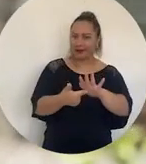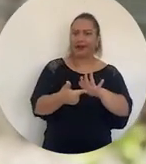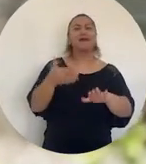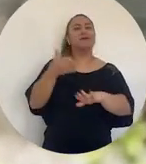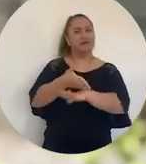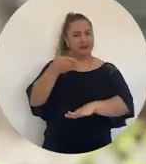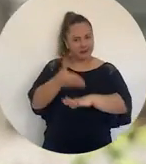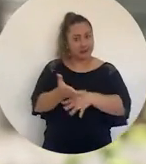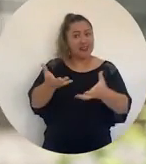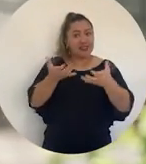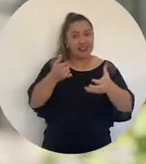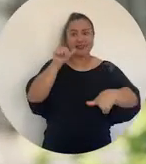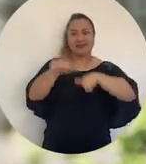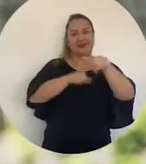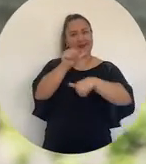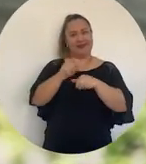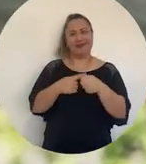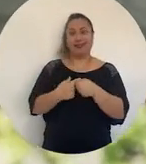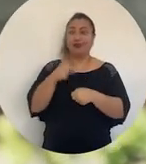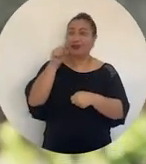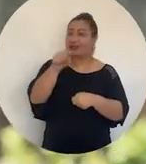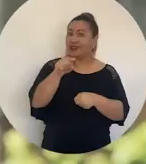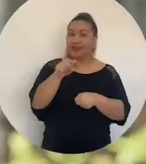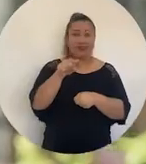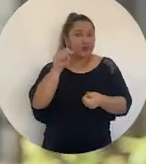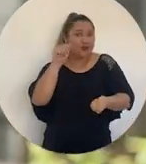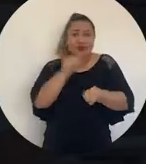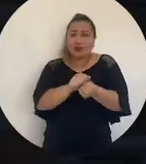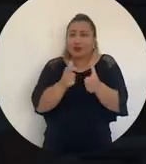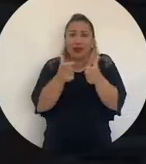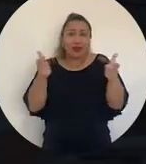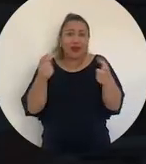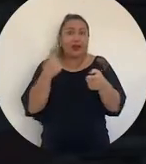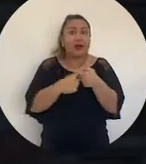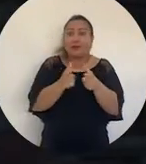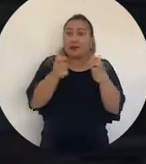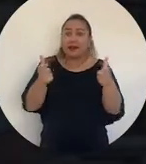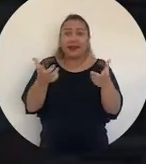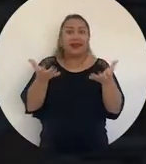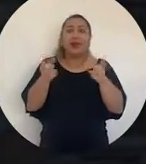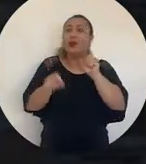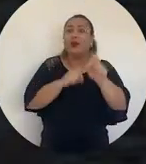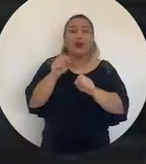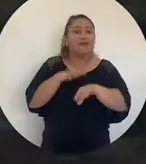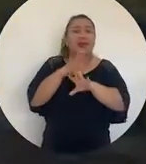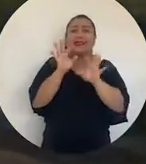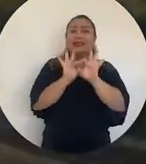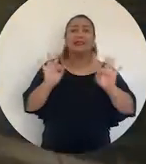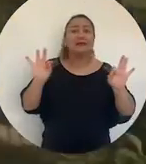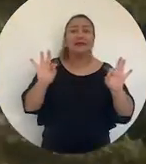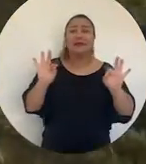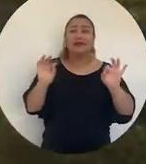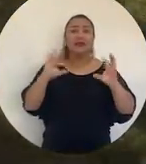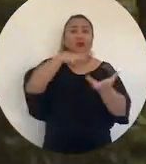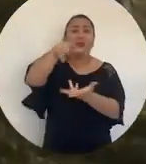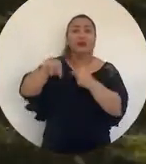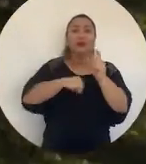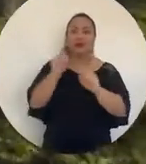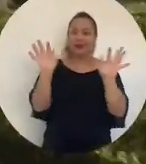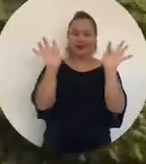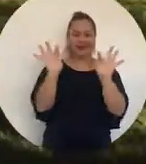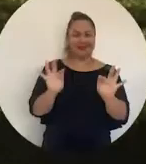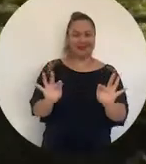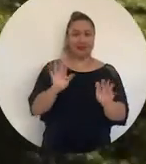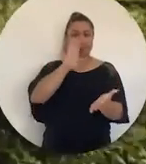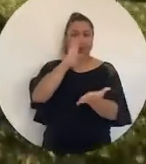você tem a chance de mostrar que faz parte dessa transformação. Você faz parte da maioria porque a maioria quer a coisa